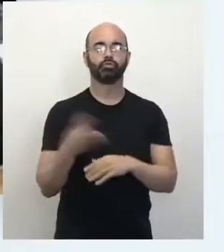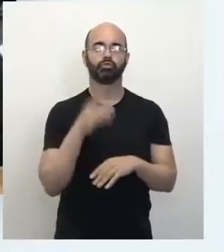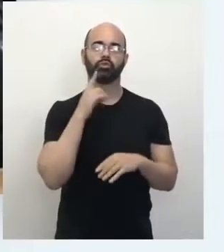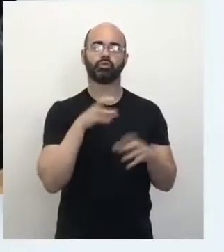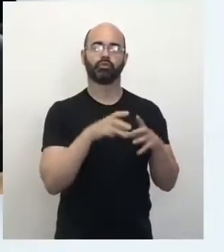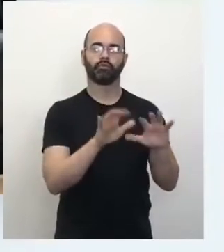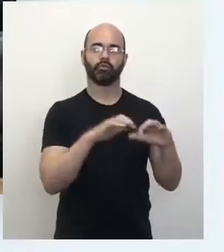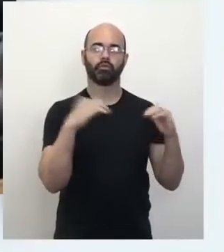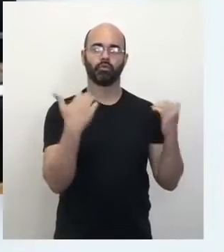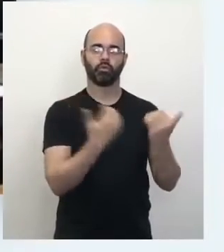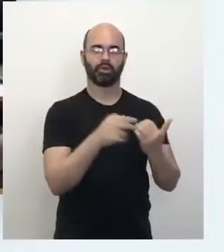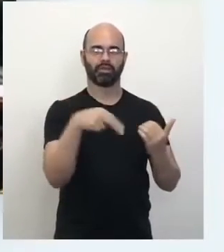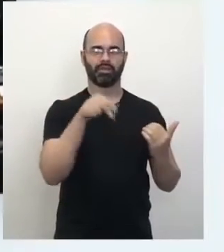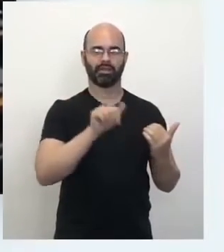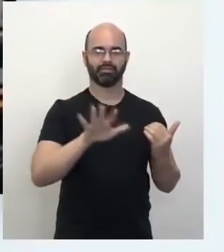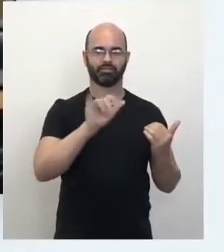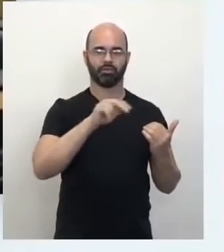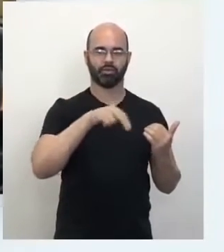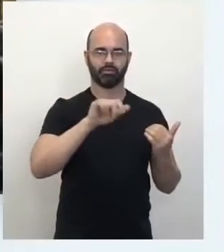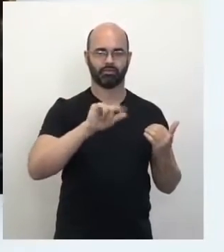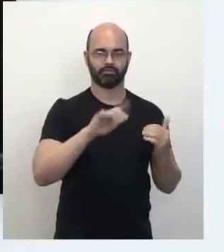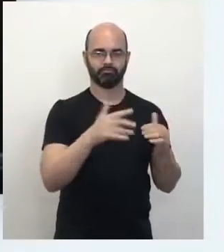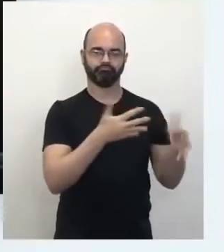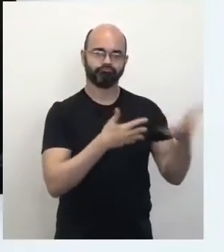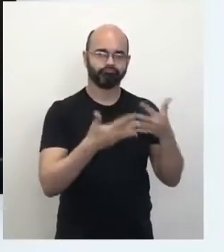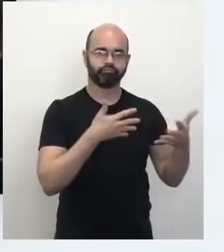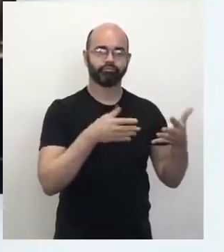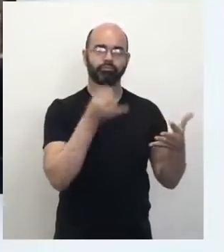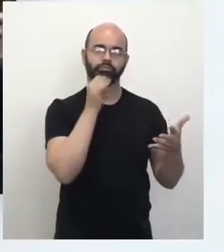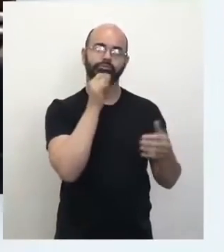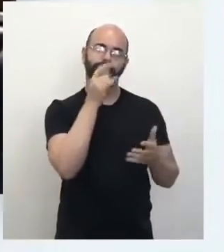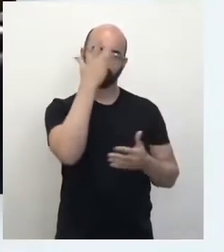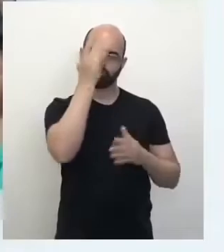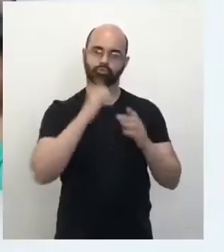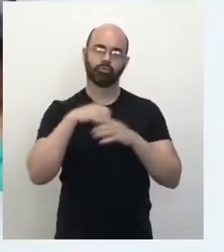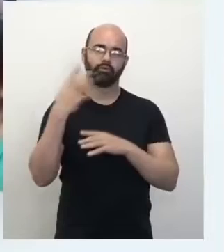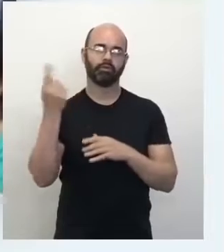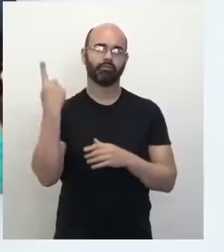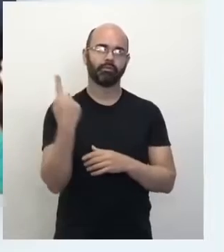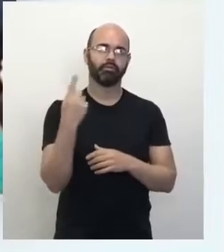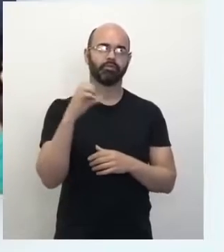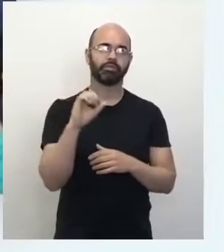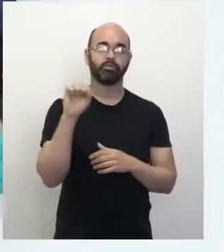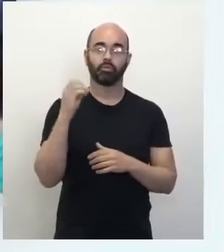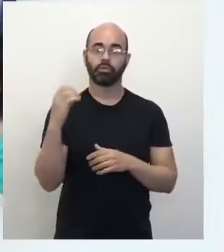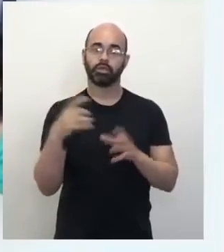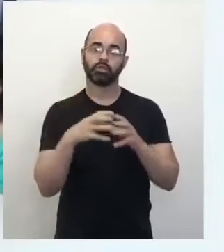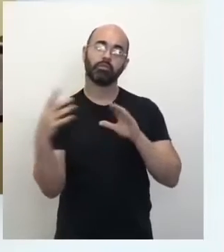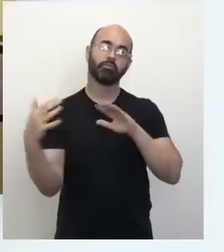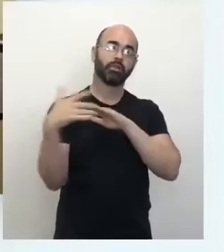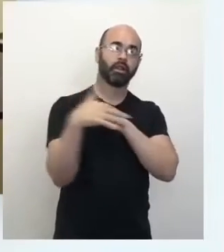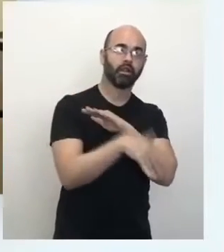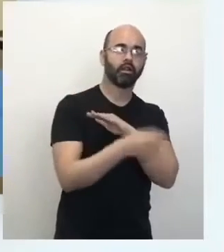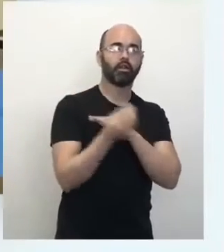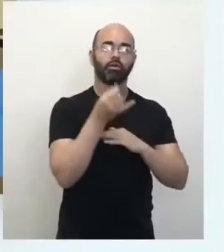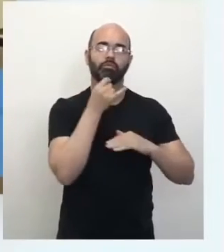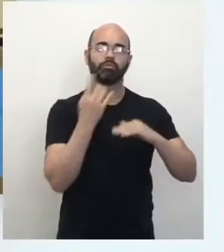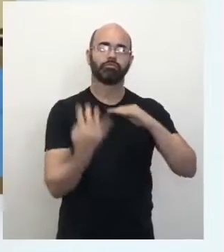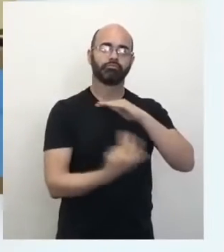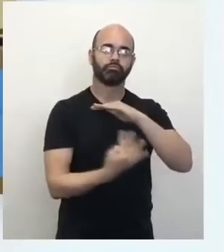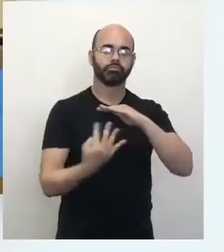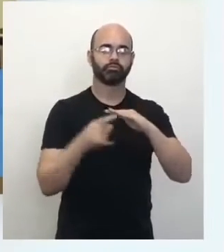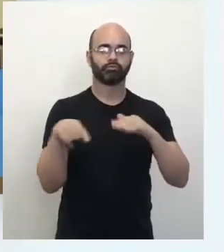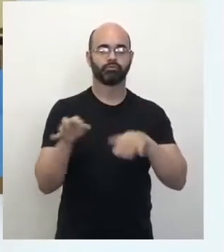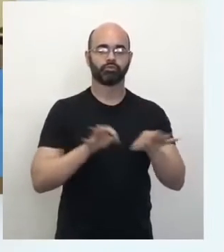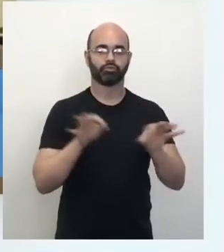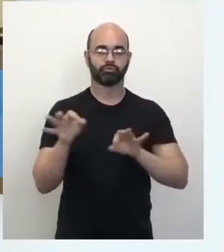no Congresso Nacional, que busca substituir a Lei dos Estrangeiros de 1980. O objetivo do novo